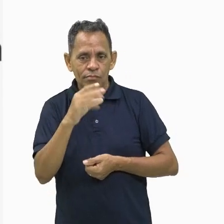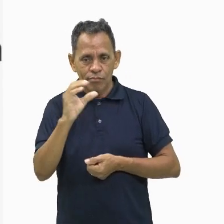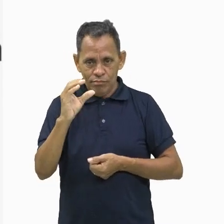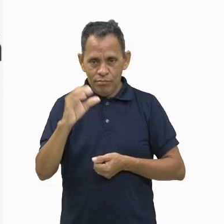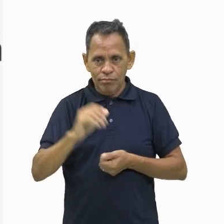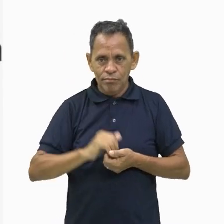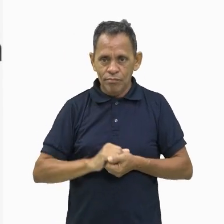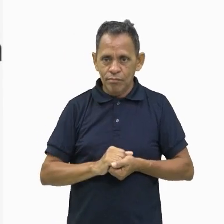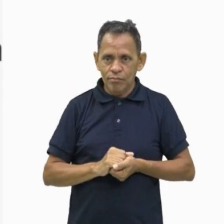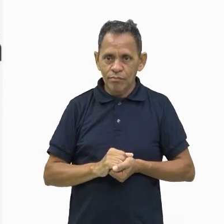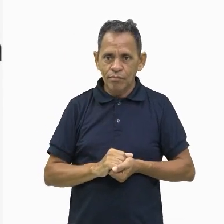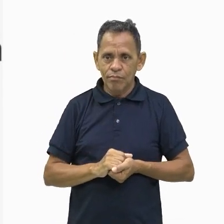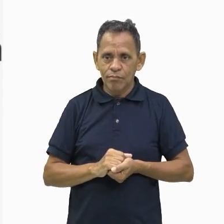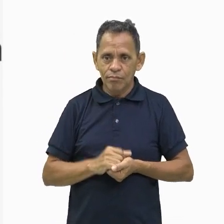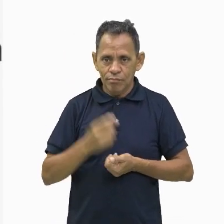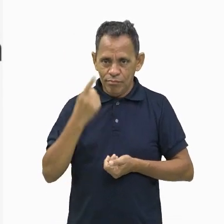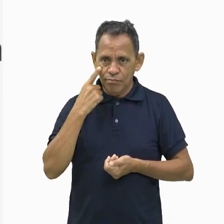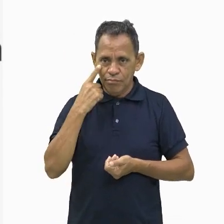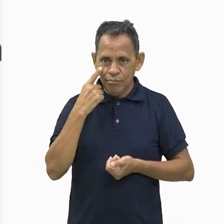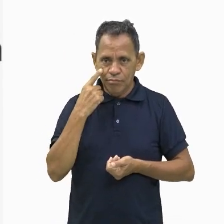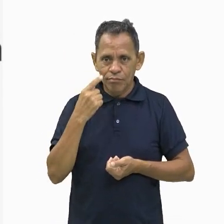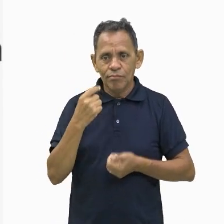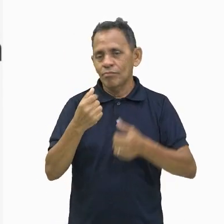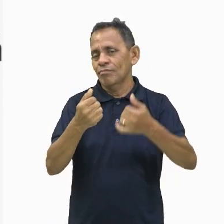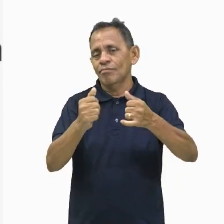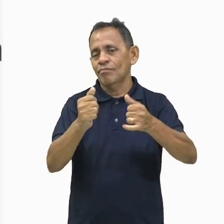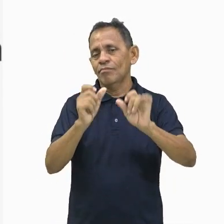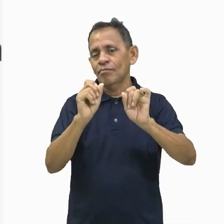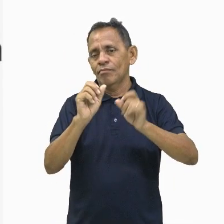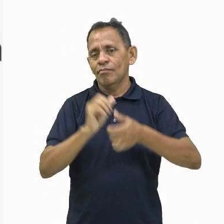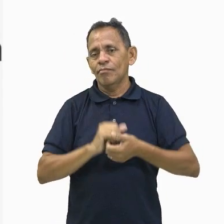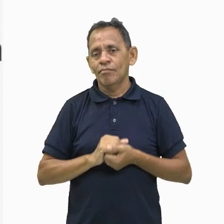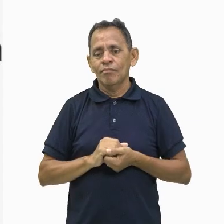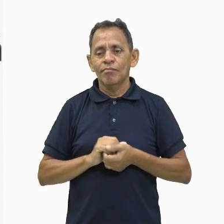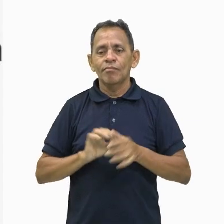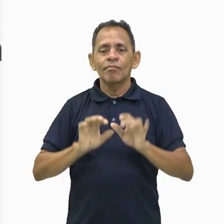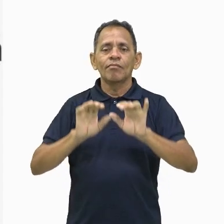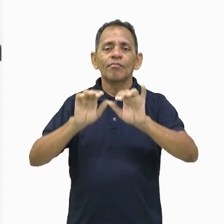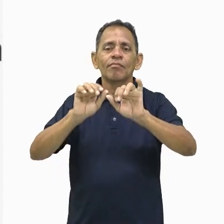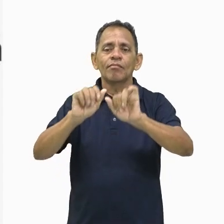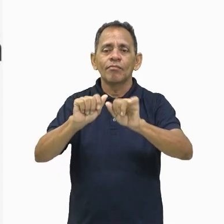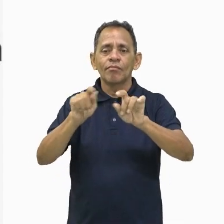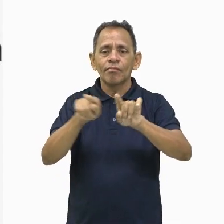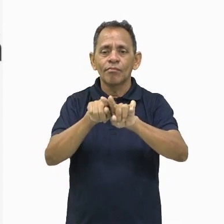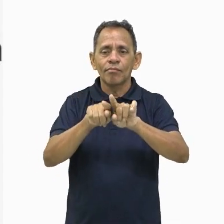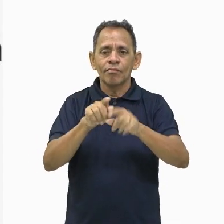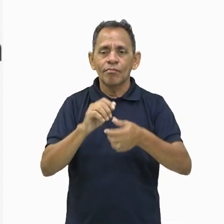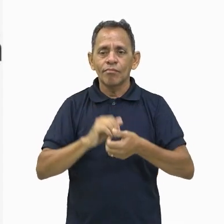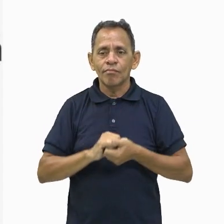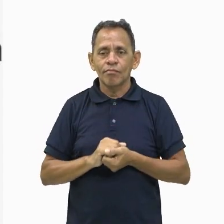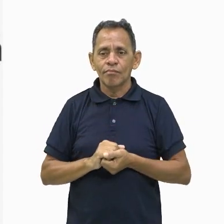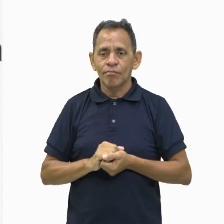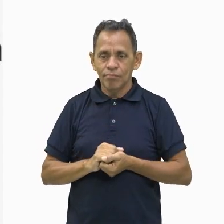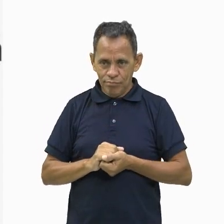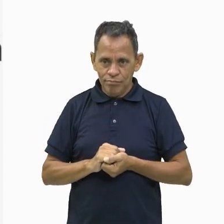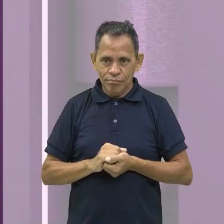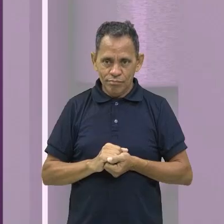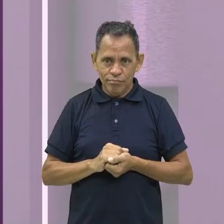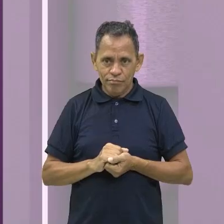Beleza? Viu que como não precisou você calcular as coisas, os aumentos